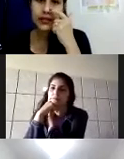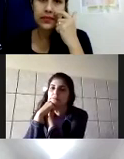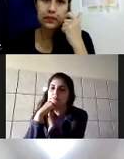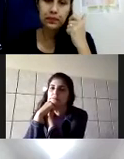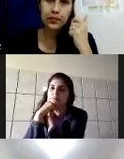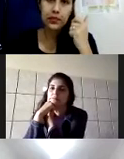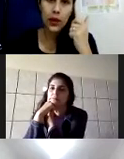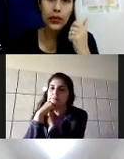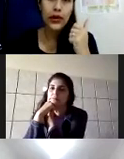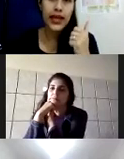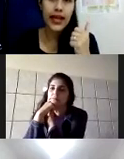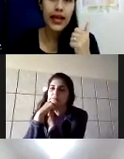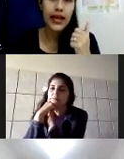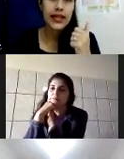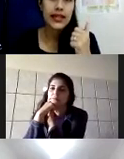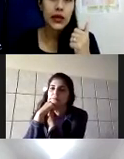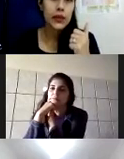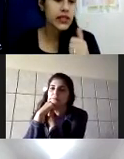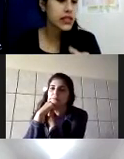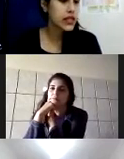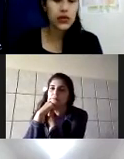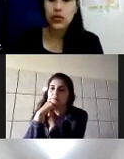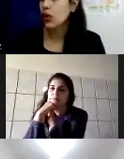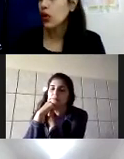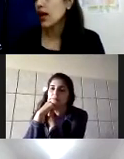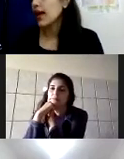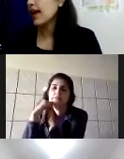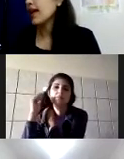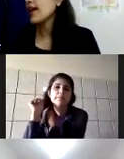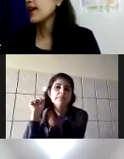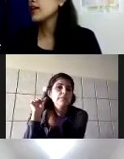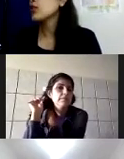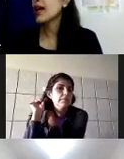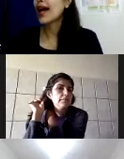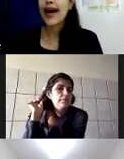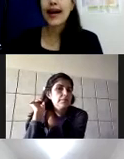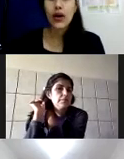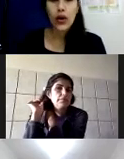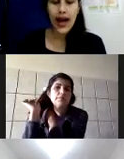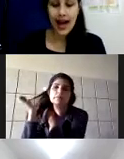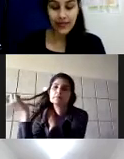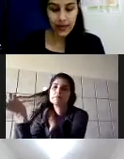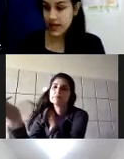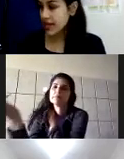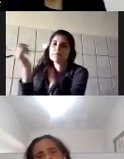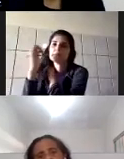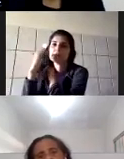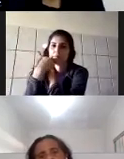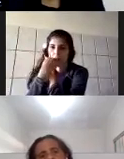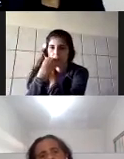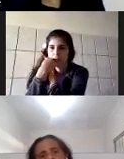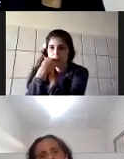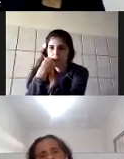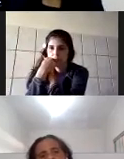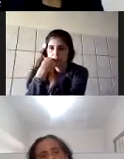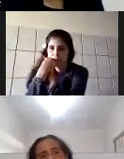profissionais. Por quê? Que eu preciso reeducar a família